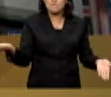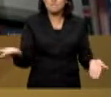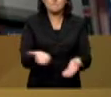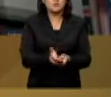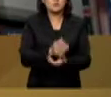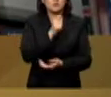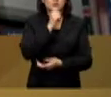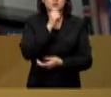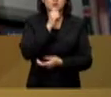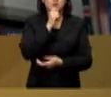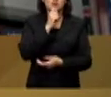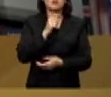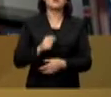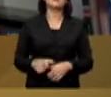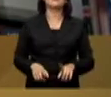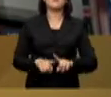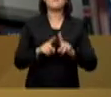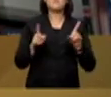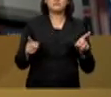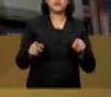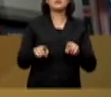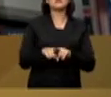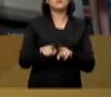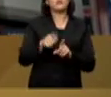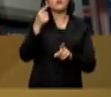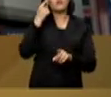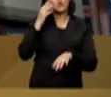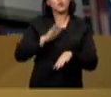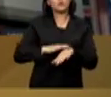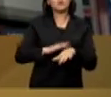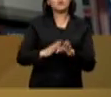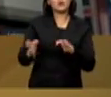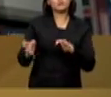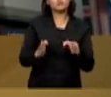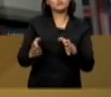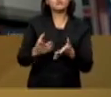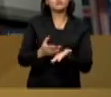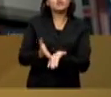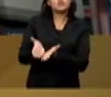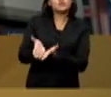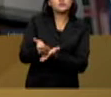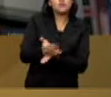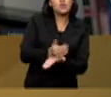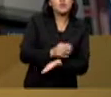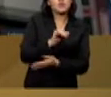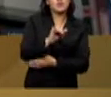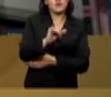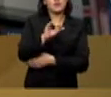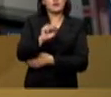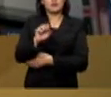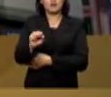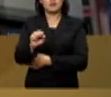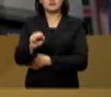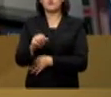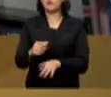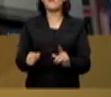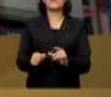e validade do recolhimento do ISS já efetuado. Efeito